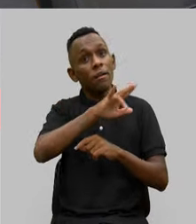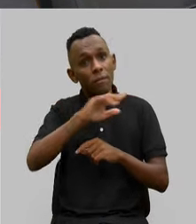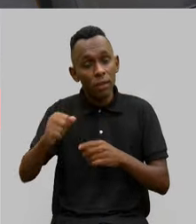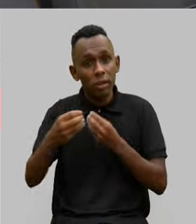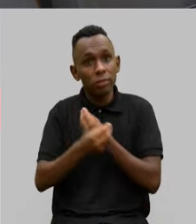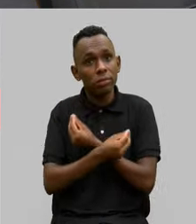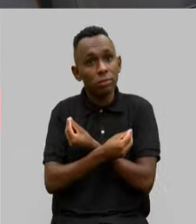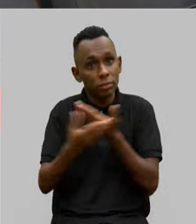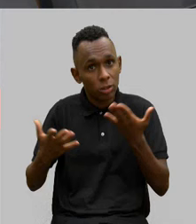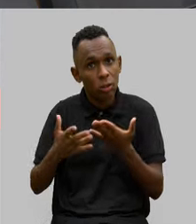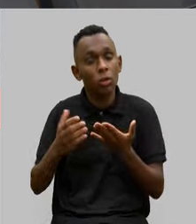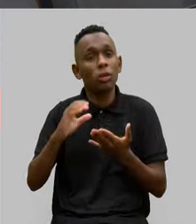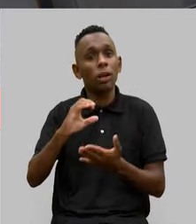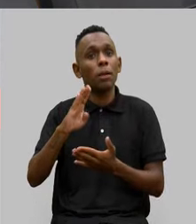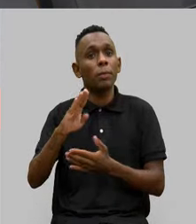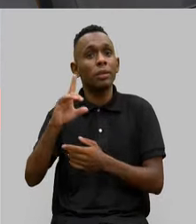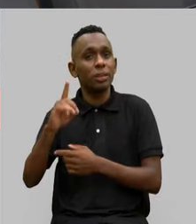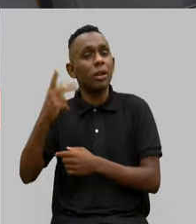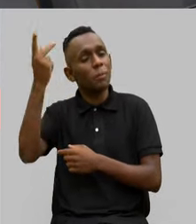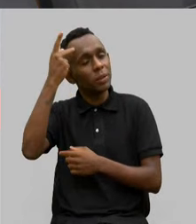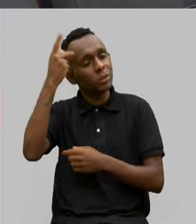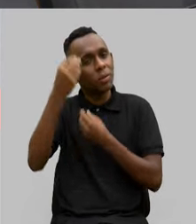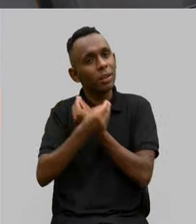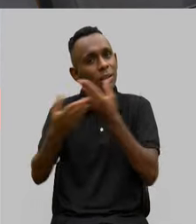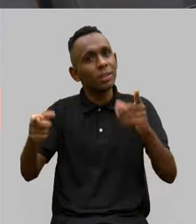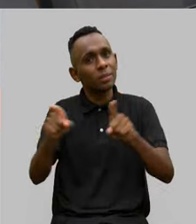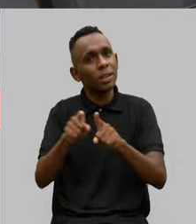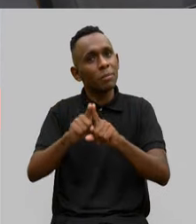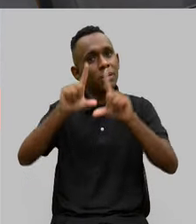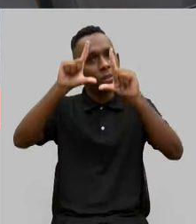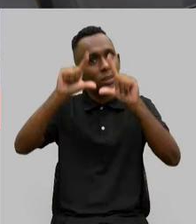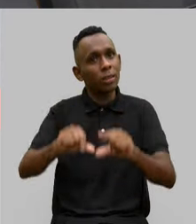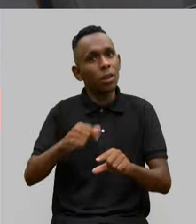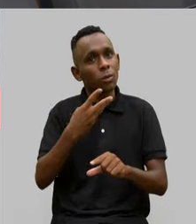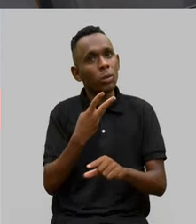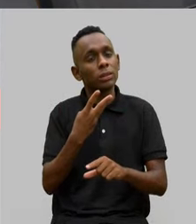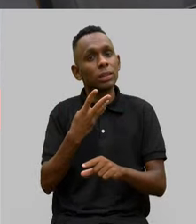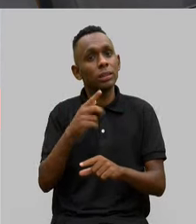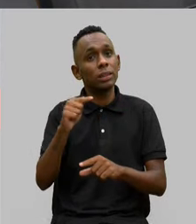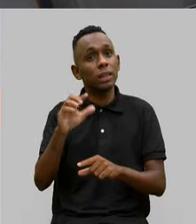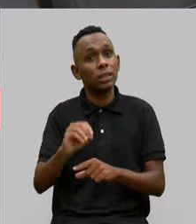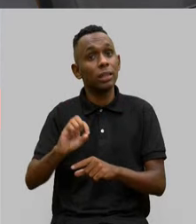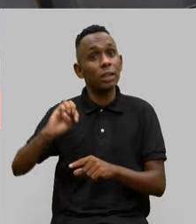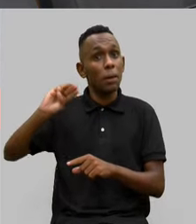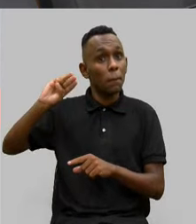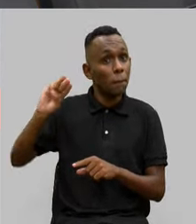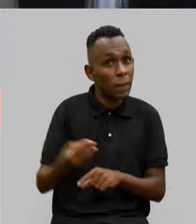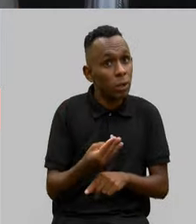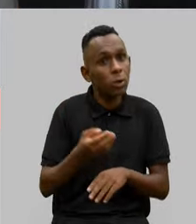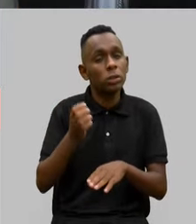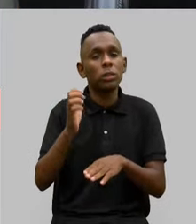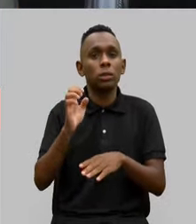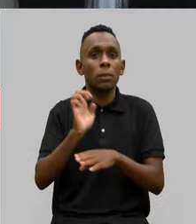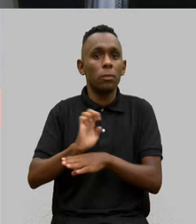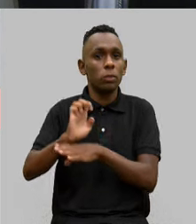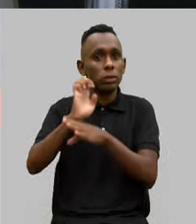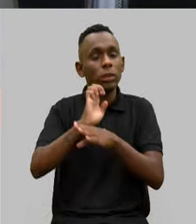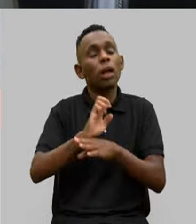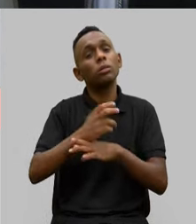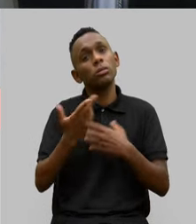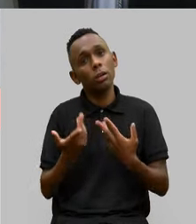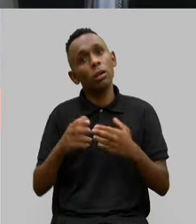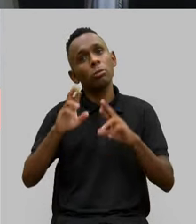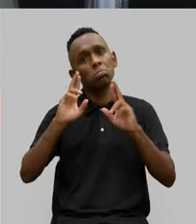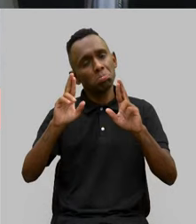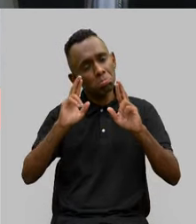o canabidiol para São Paulo economizando 470 milhões pro estado e a expectativa é